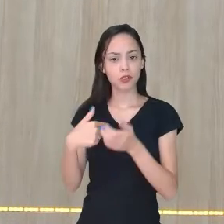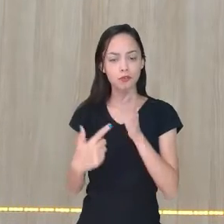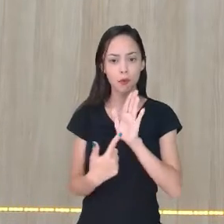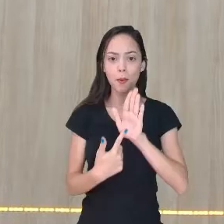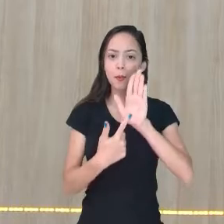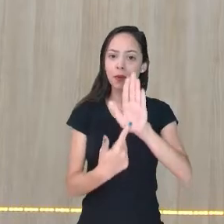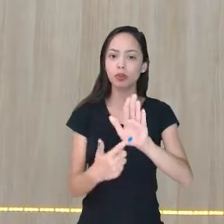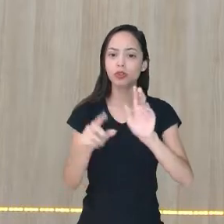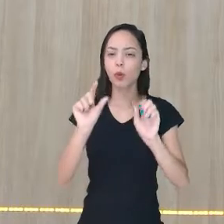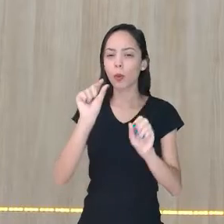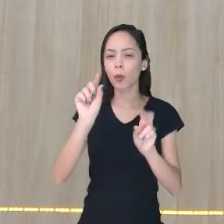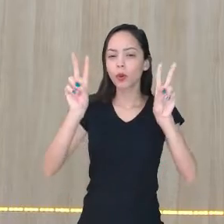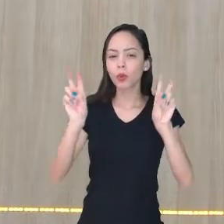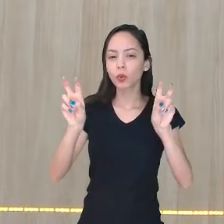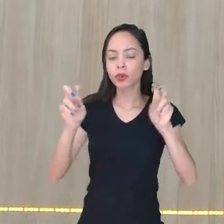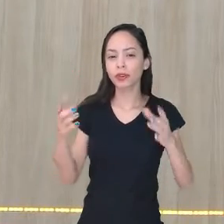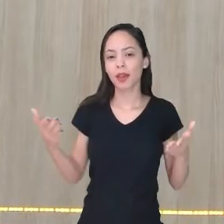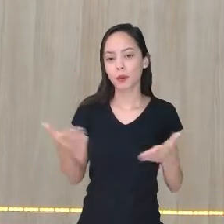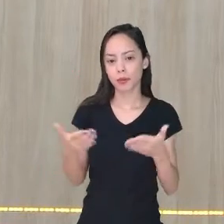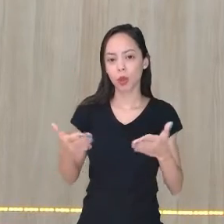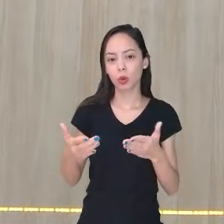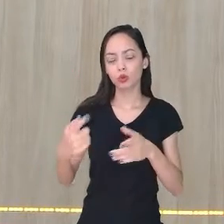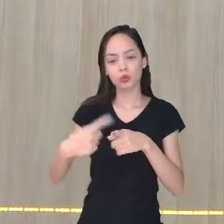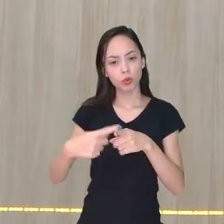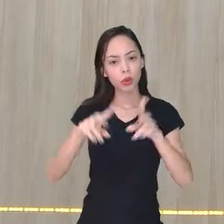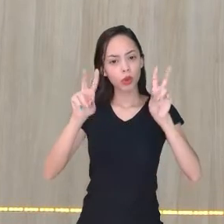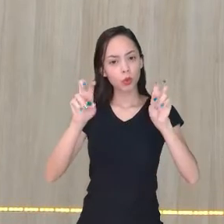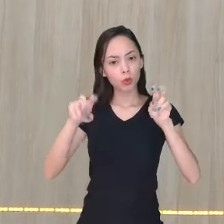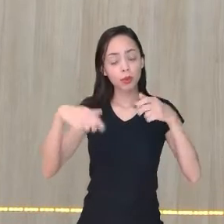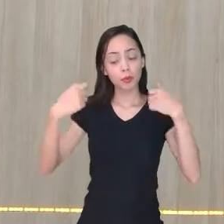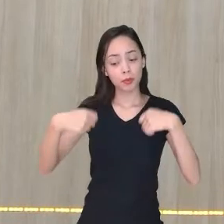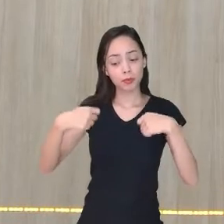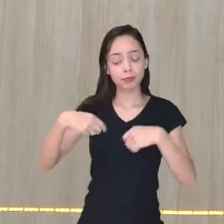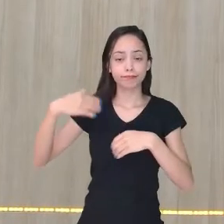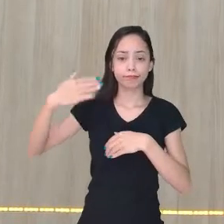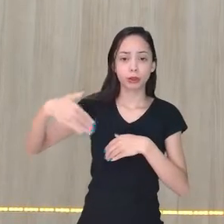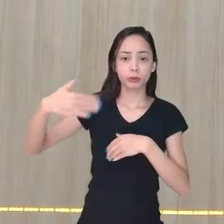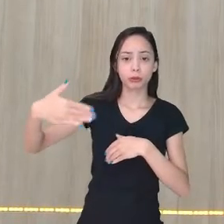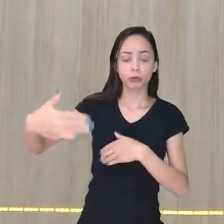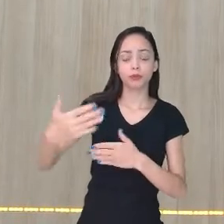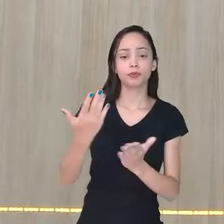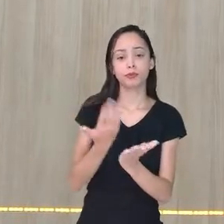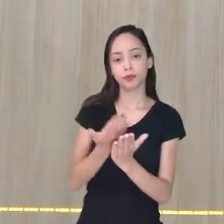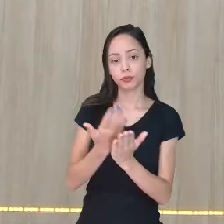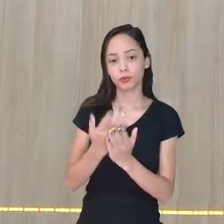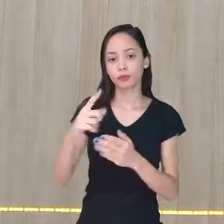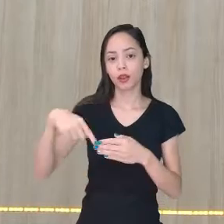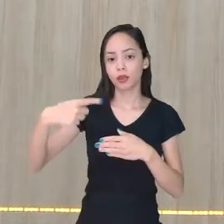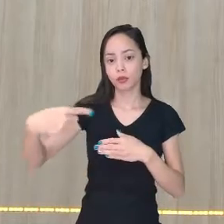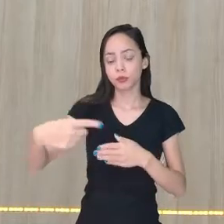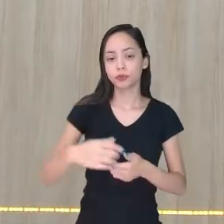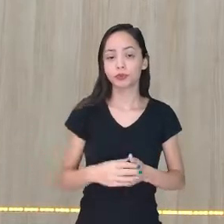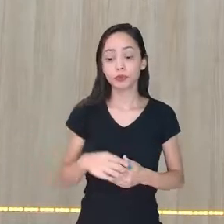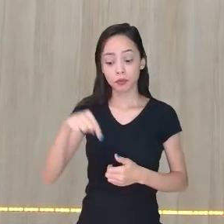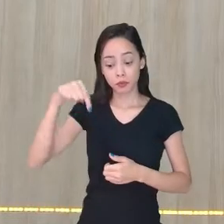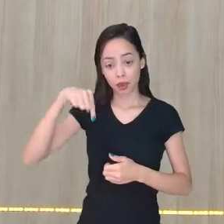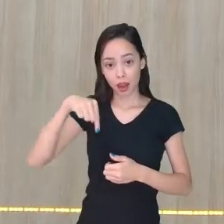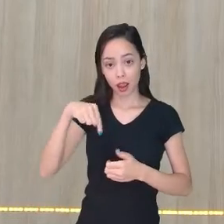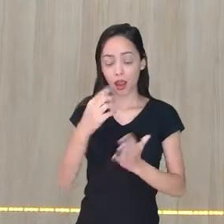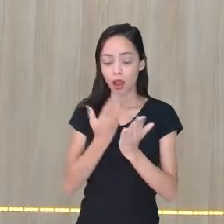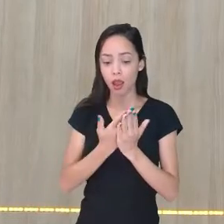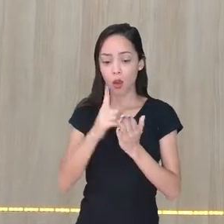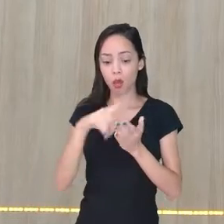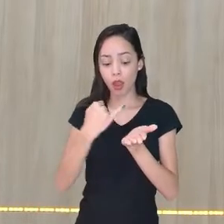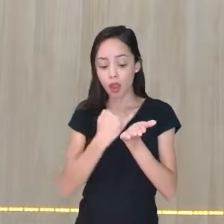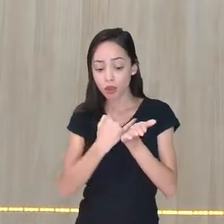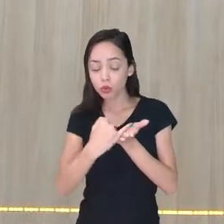tema hoje. Porque esse é um tema que a gente vai continuar abordando nas aulas seguintes, tá? Essa aula, então, ela é introdutória das outras que